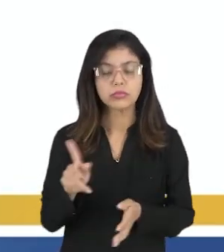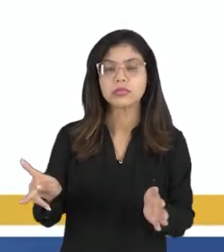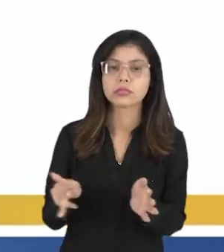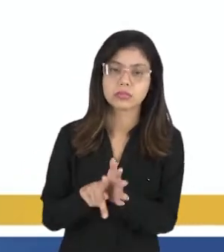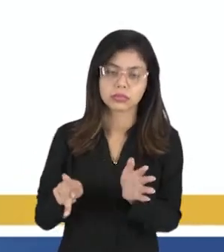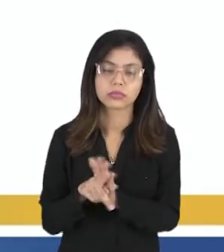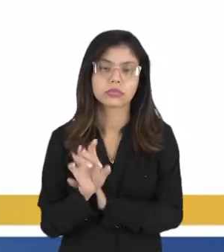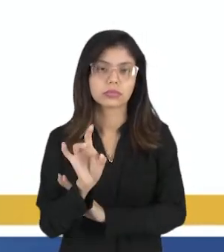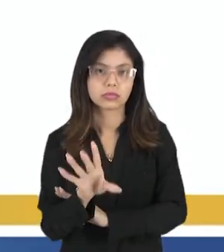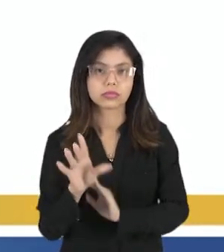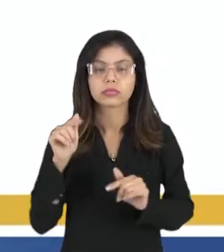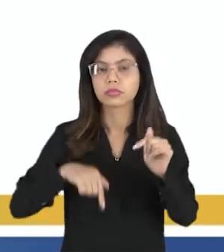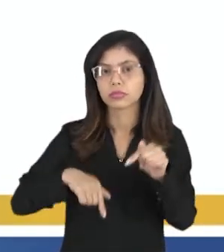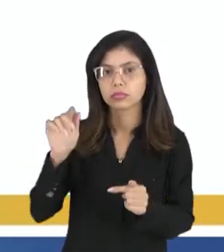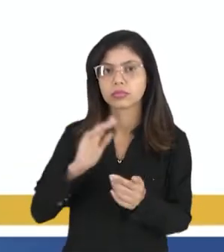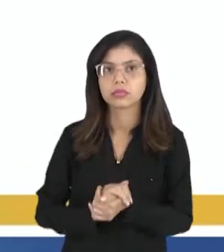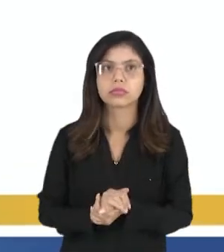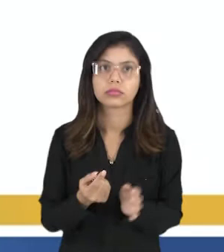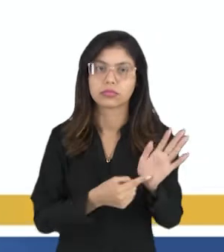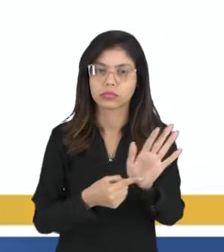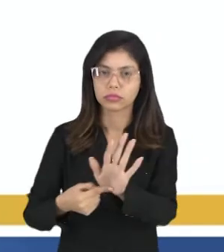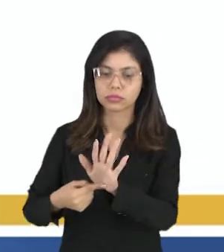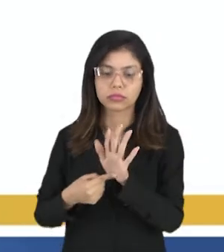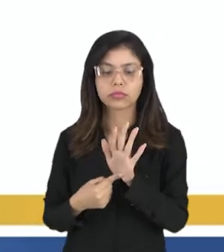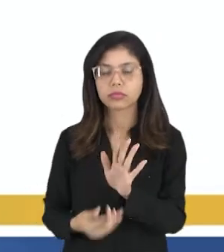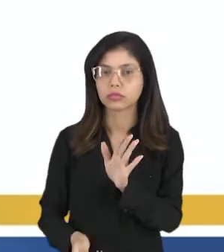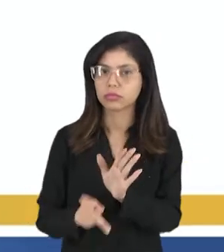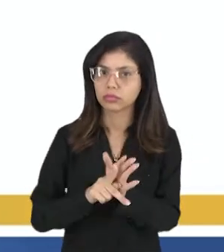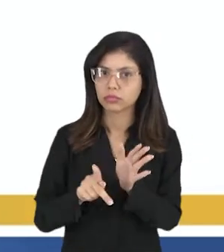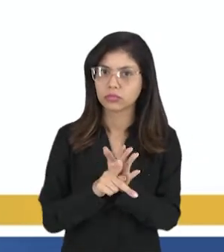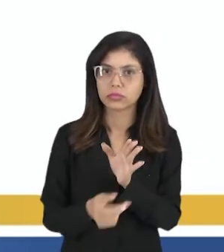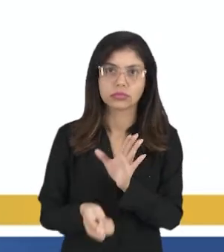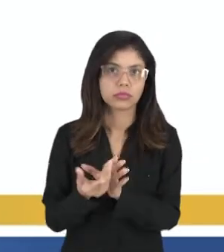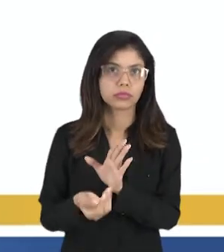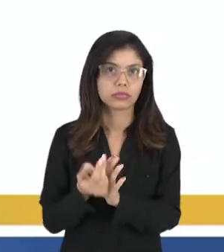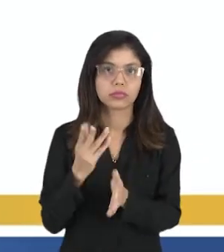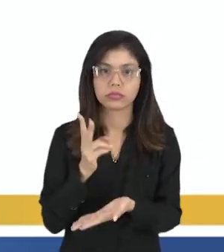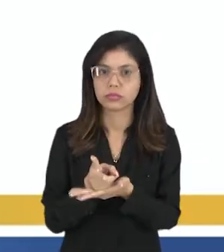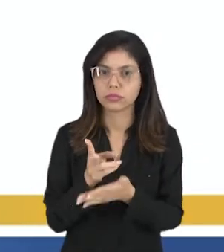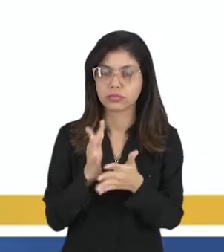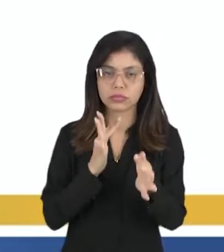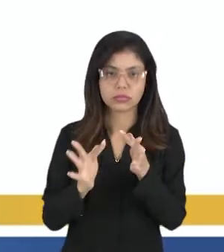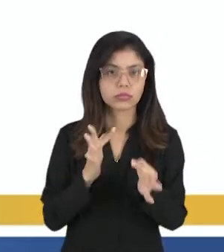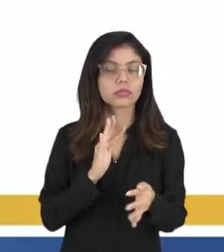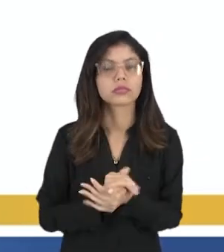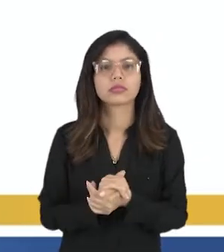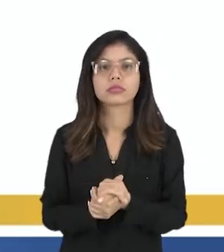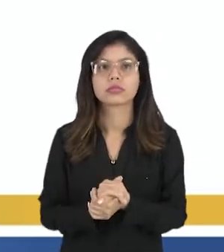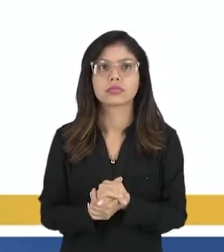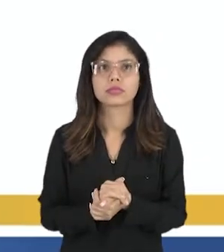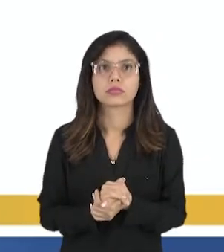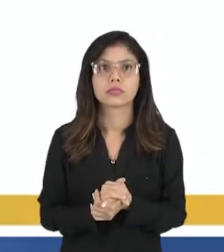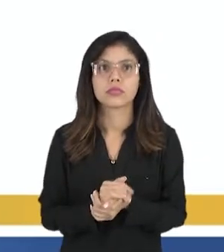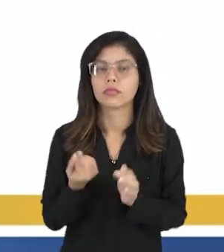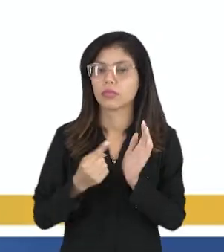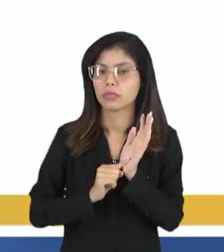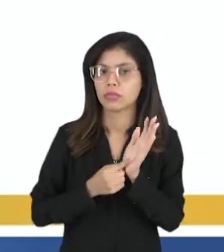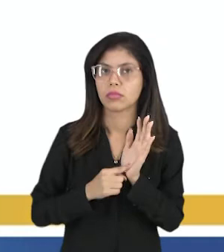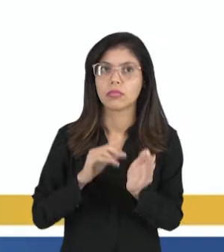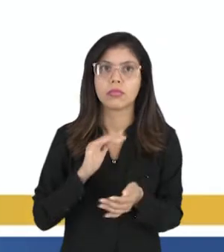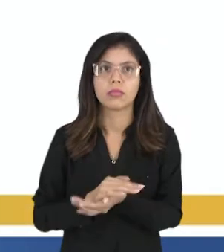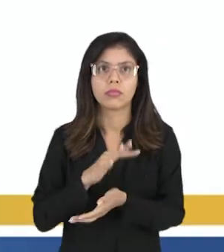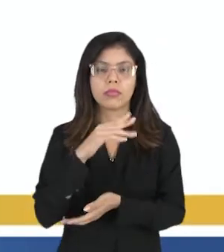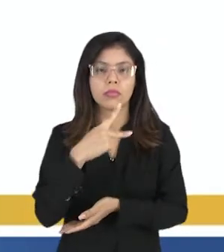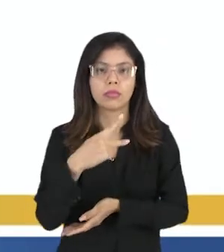química e vai apresentar em suas propriedades físicas sempre, não vai variar, nem o ponto de